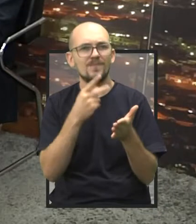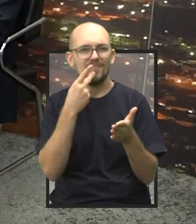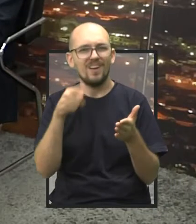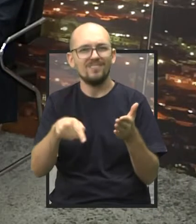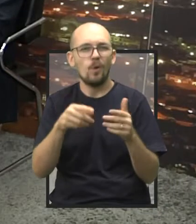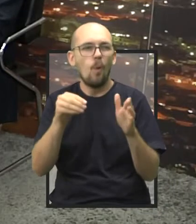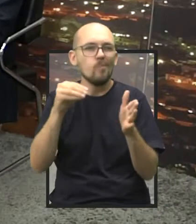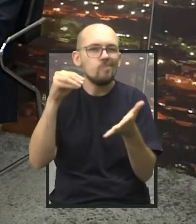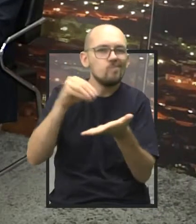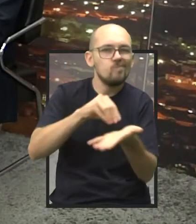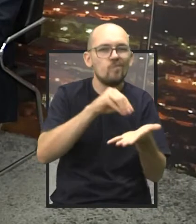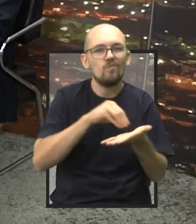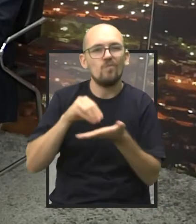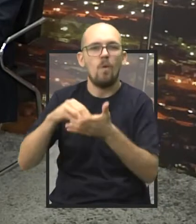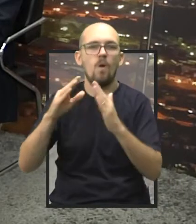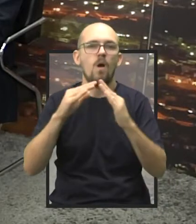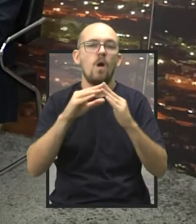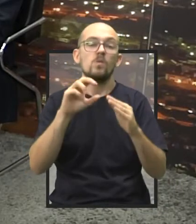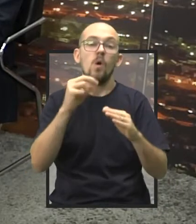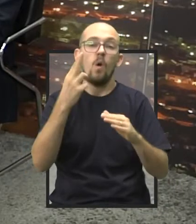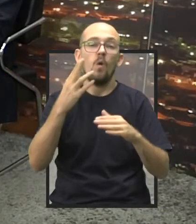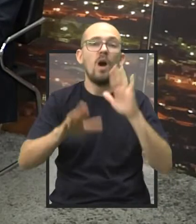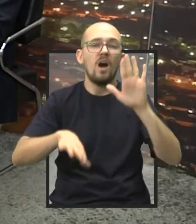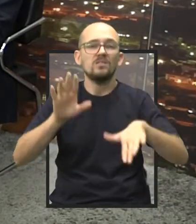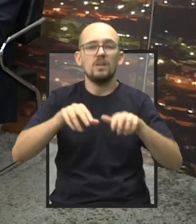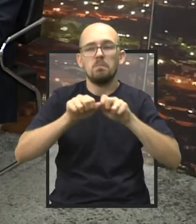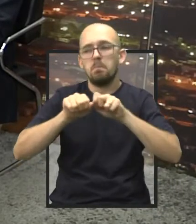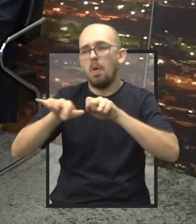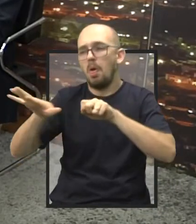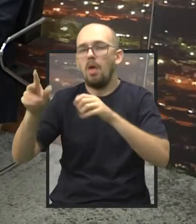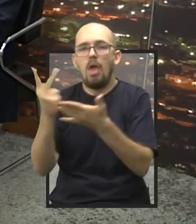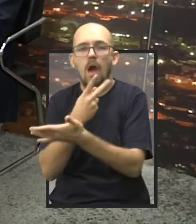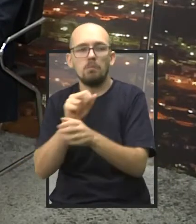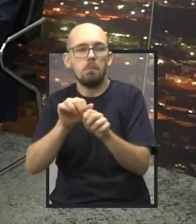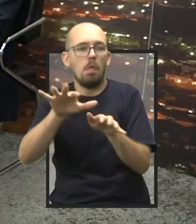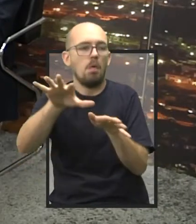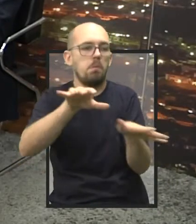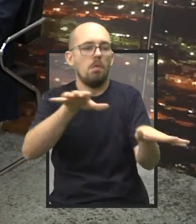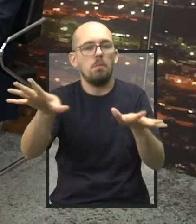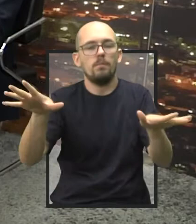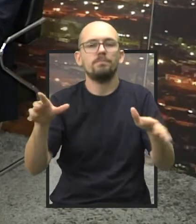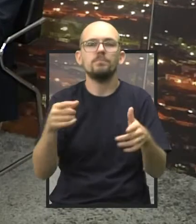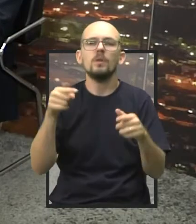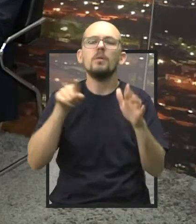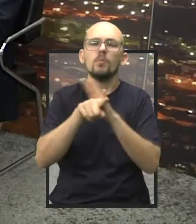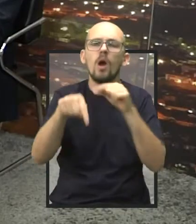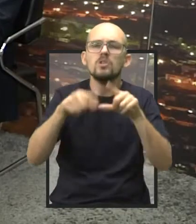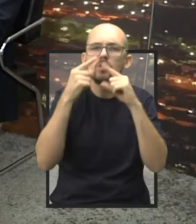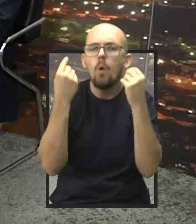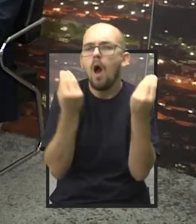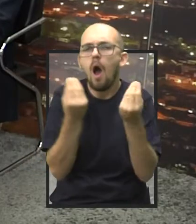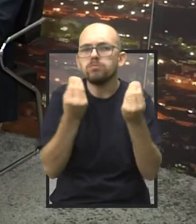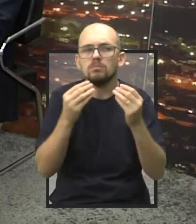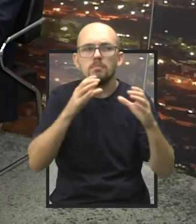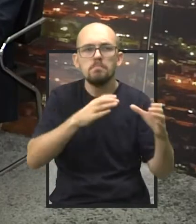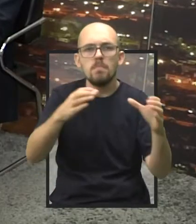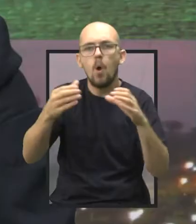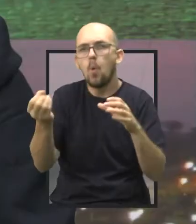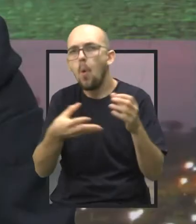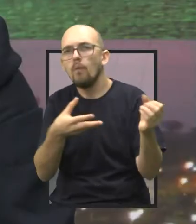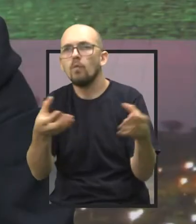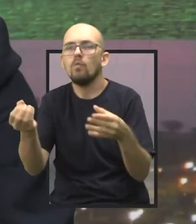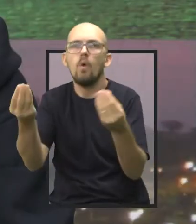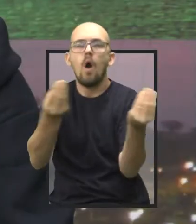habitacional e também em crescimento desordenado das cidades. Como que está a situação de Jaú? Nesse sentido,